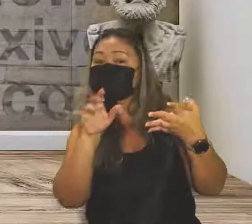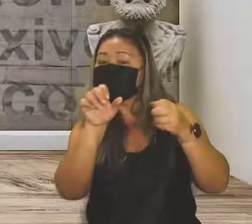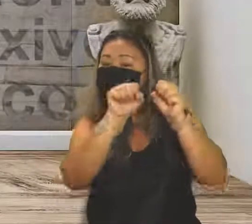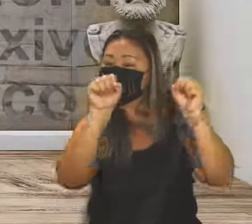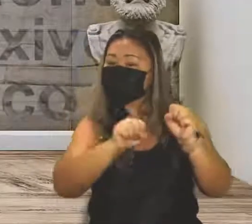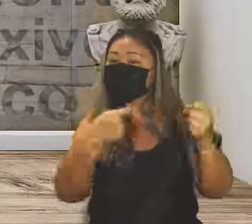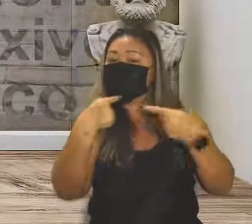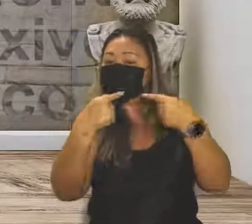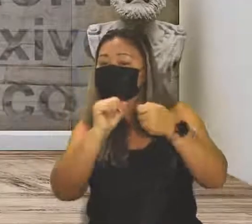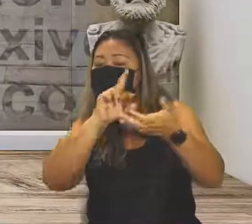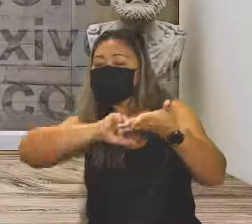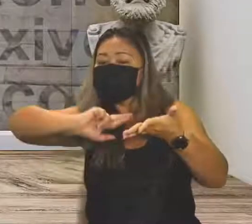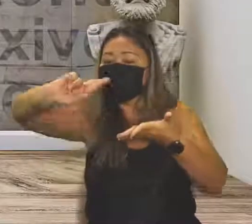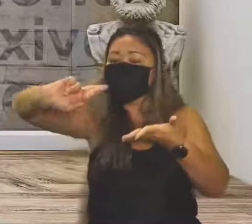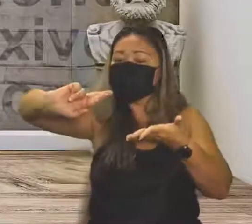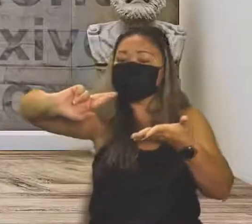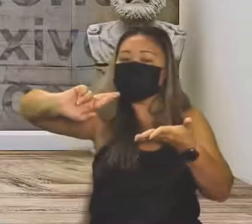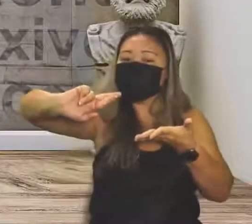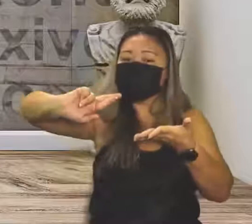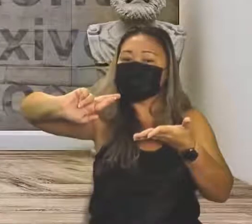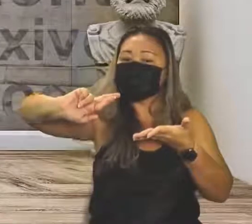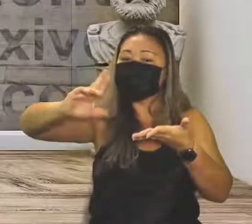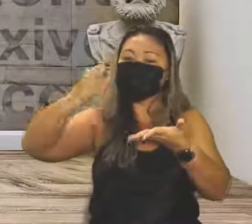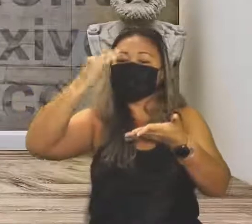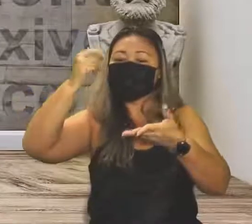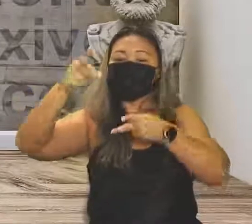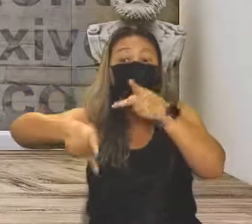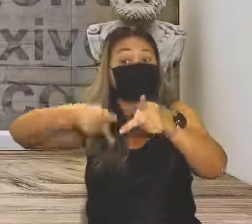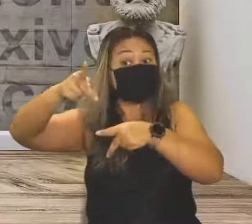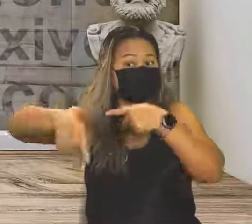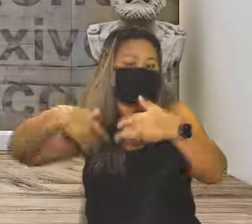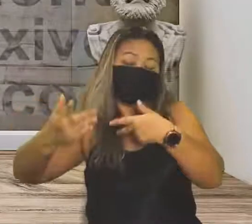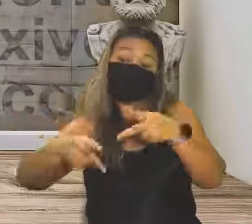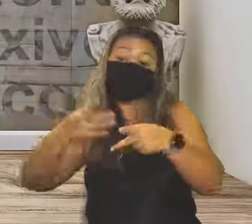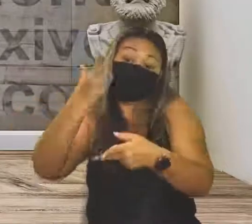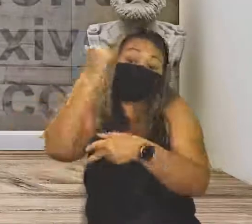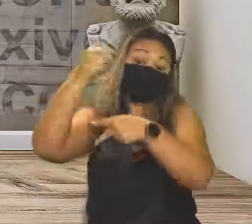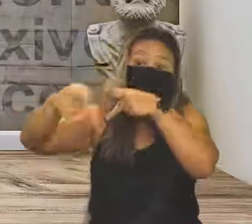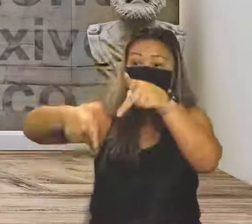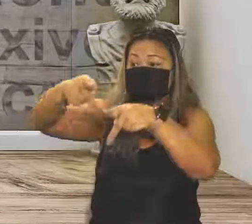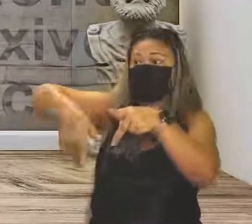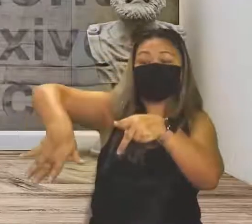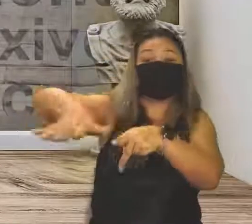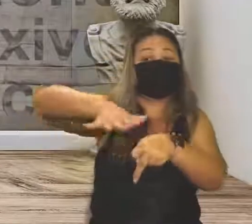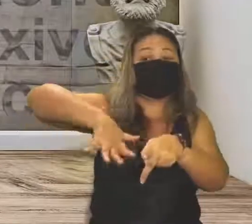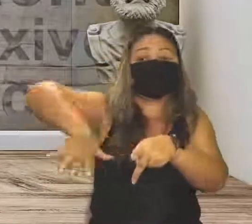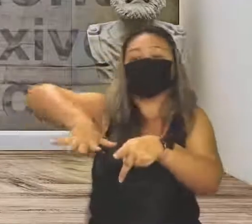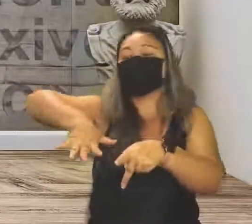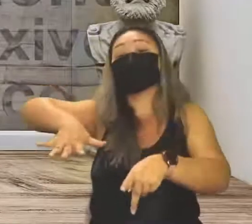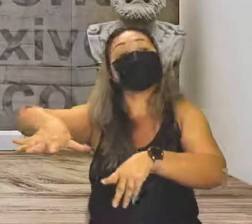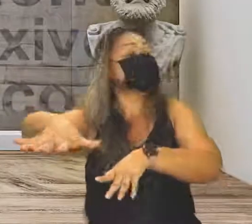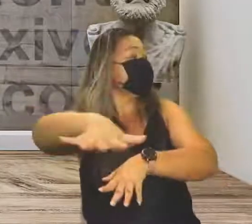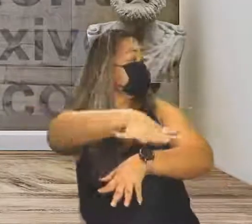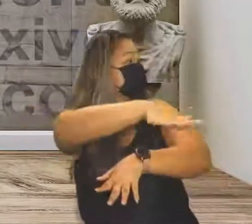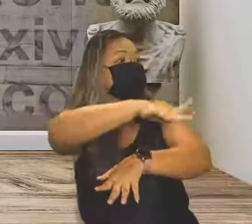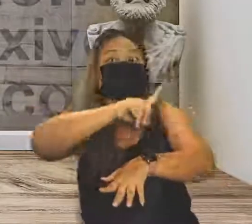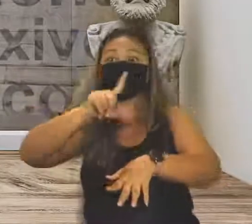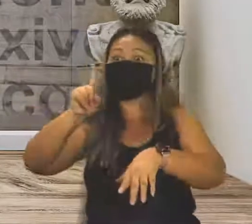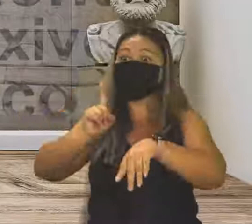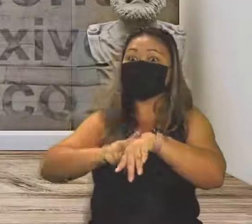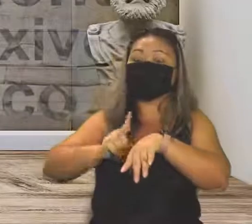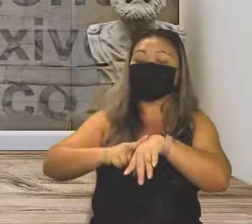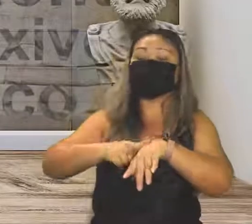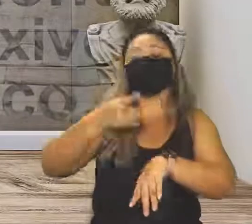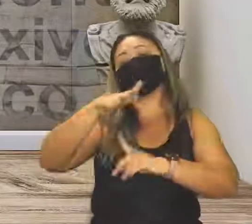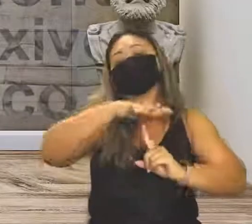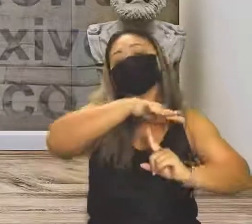Sistemático, crítico, religioso, da sabedoria. Claro que a sabedoria popular ele está em volta em todo momento. Você vai